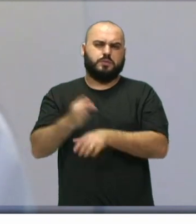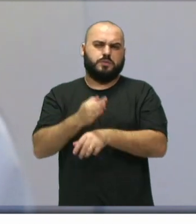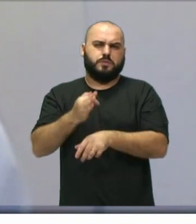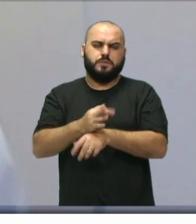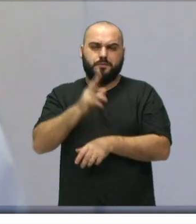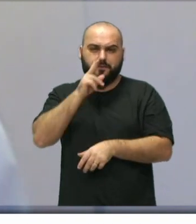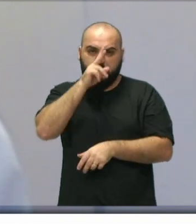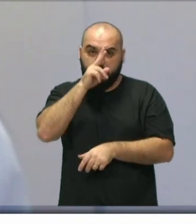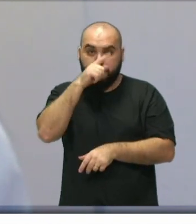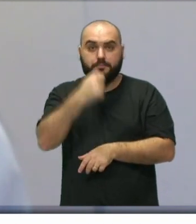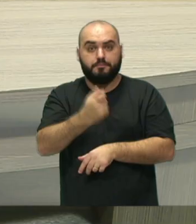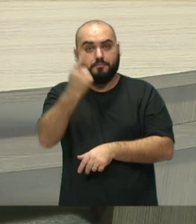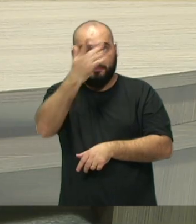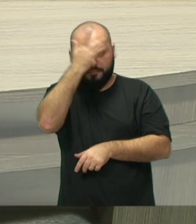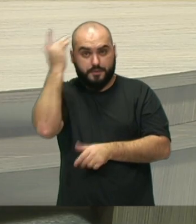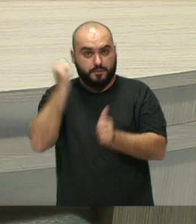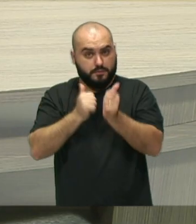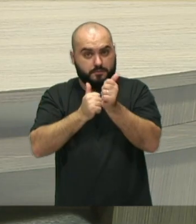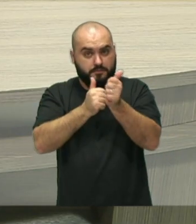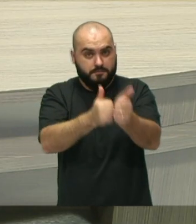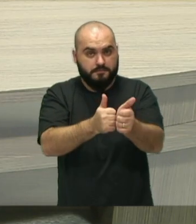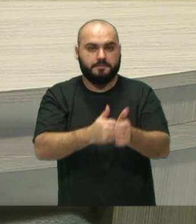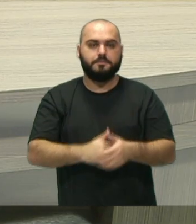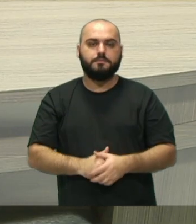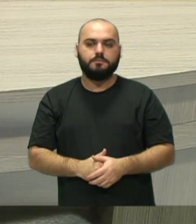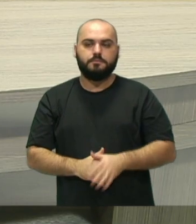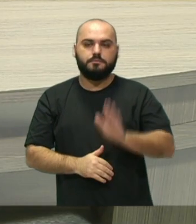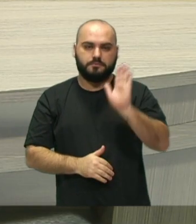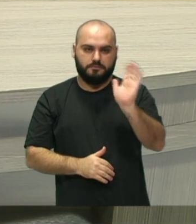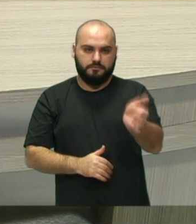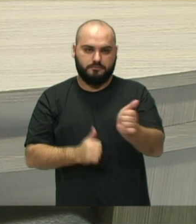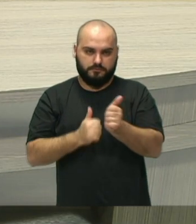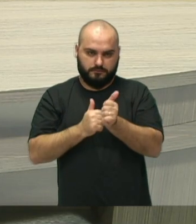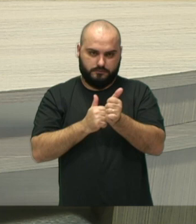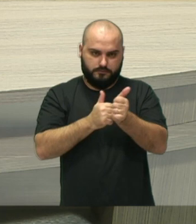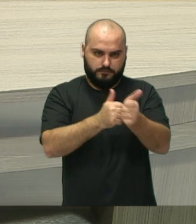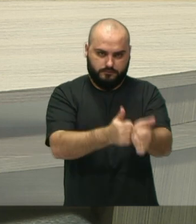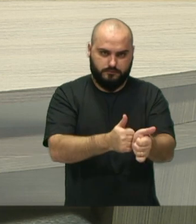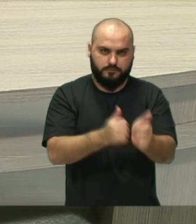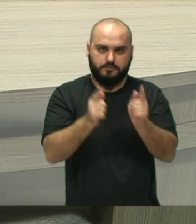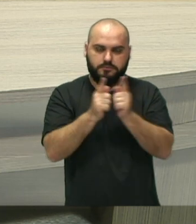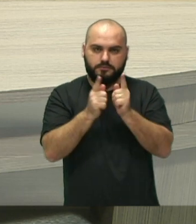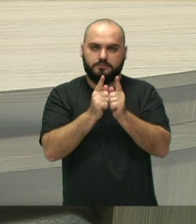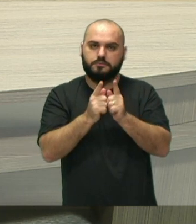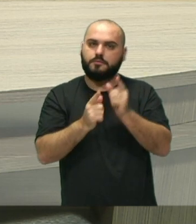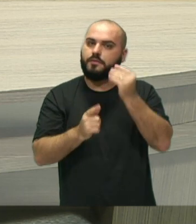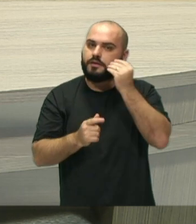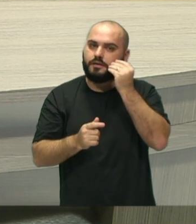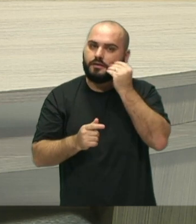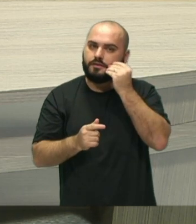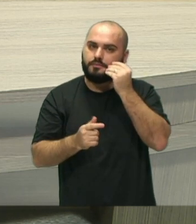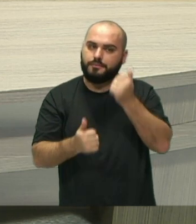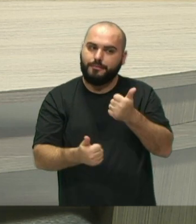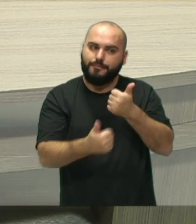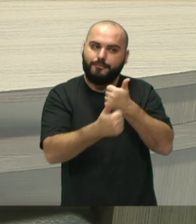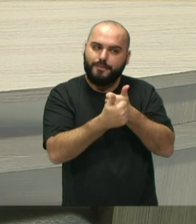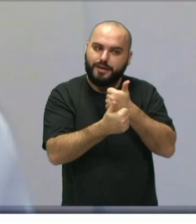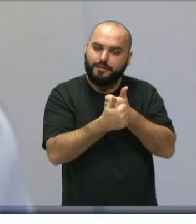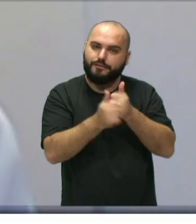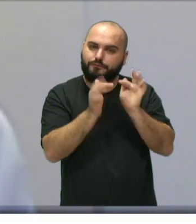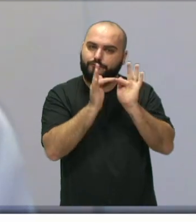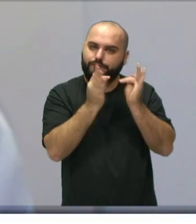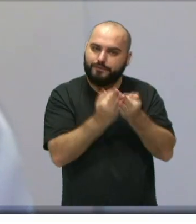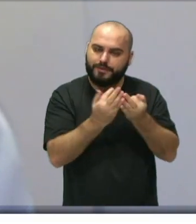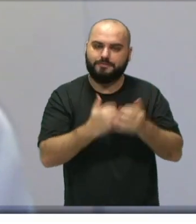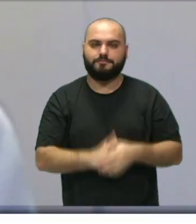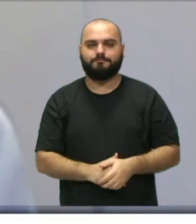estar alguém sempre acompanhando. E aí, nessas teleconsultas, nesses teleatendimentos, nós tentamos nos aproximar.